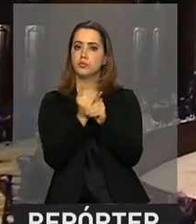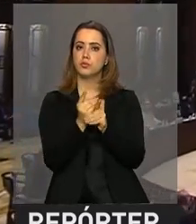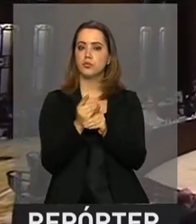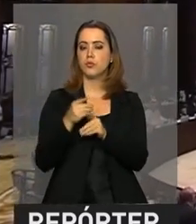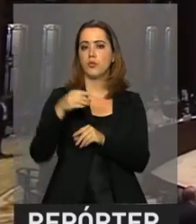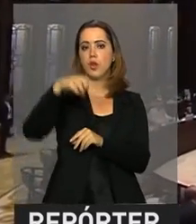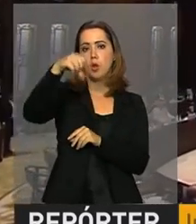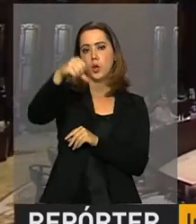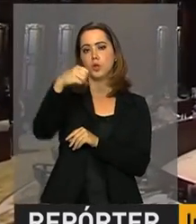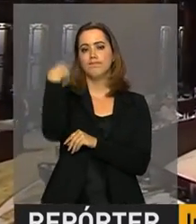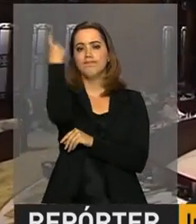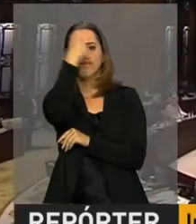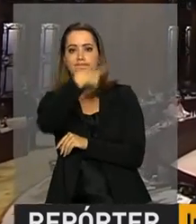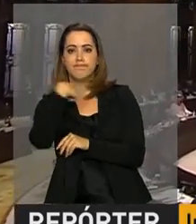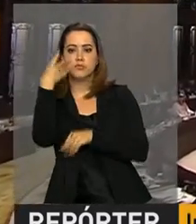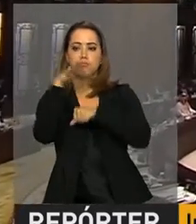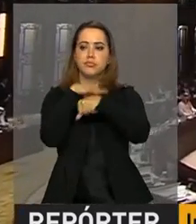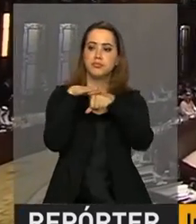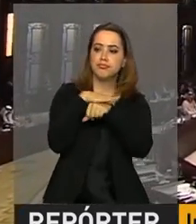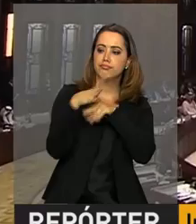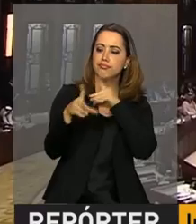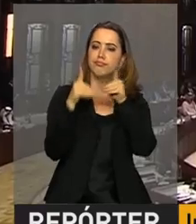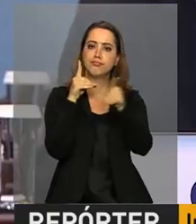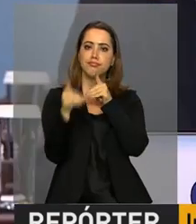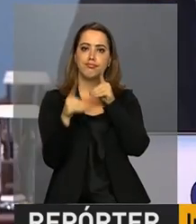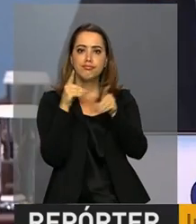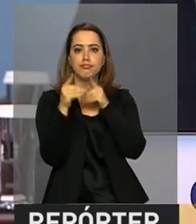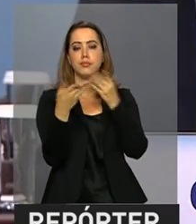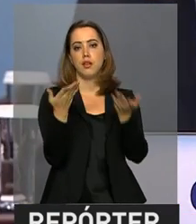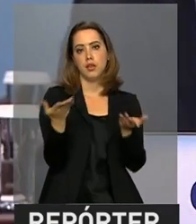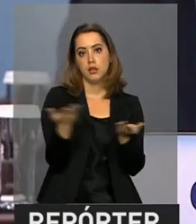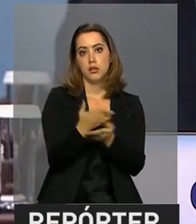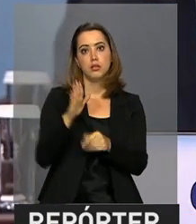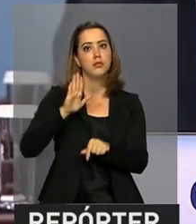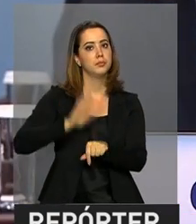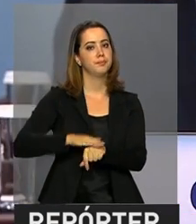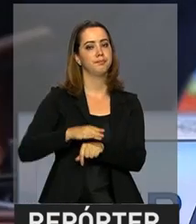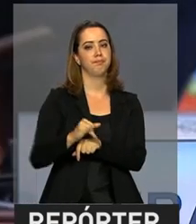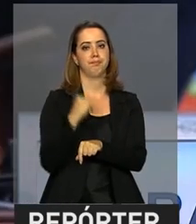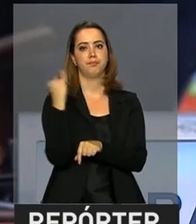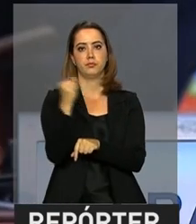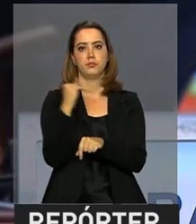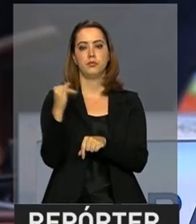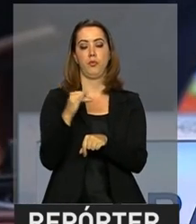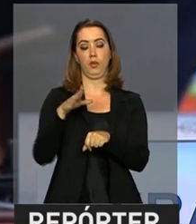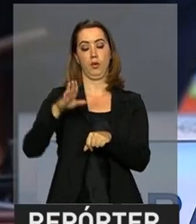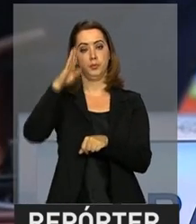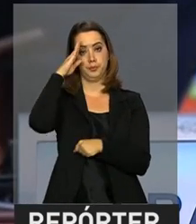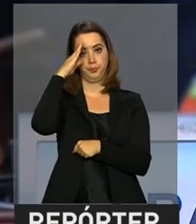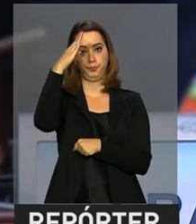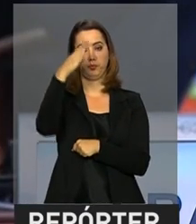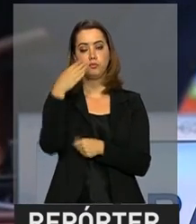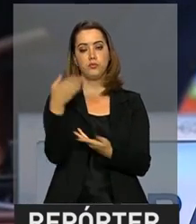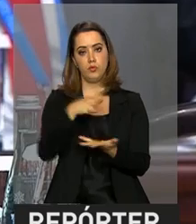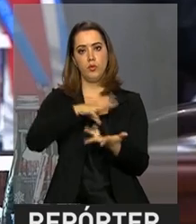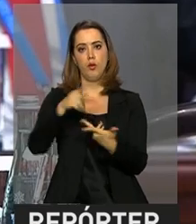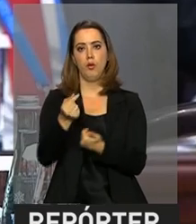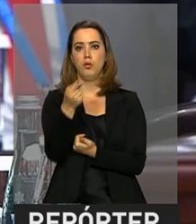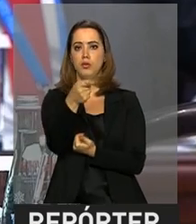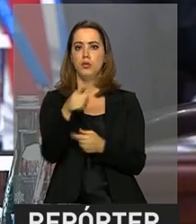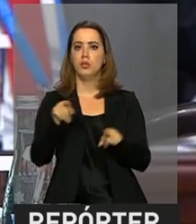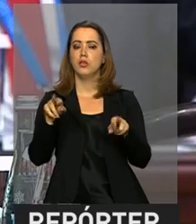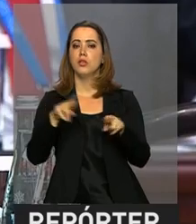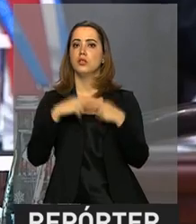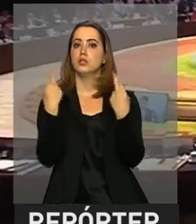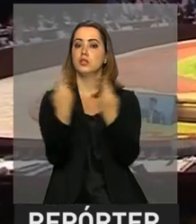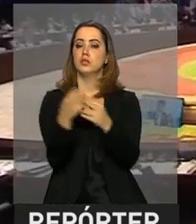de 9 horas de debates entre os principais chefes de Estado do mundo nessa cúpula do G20. A reunião chegou ao fim com os